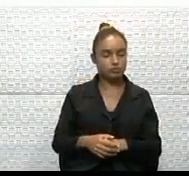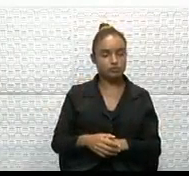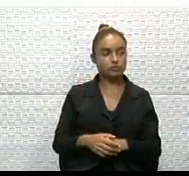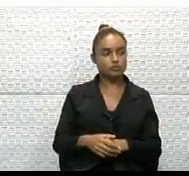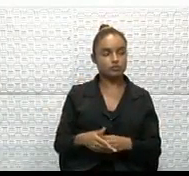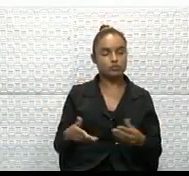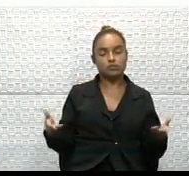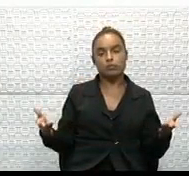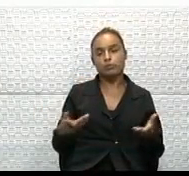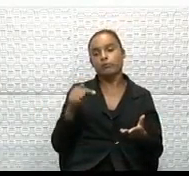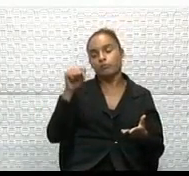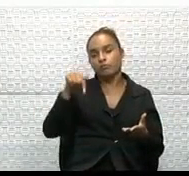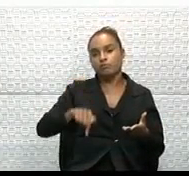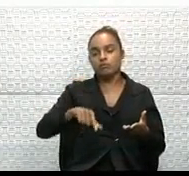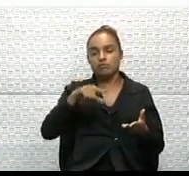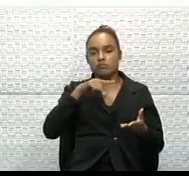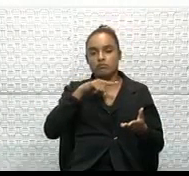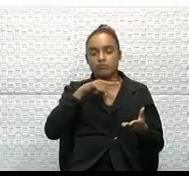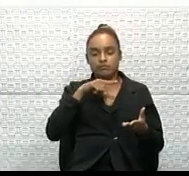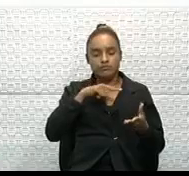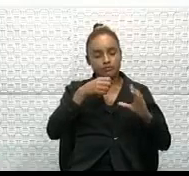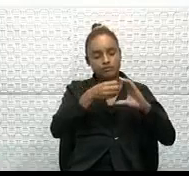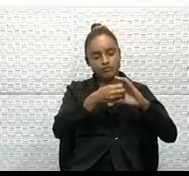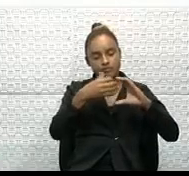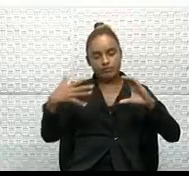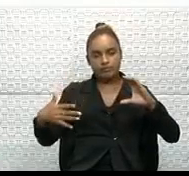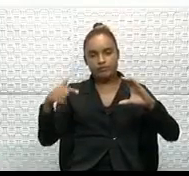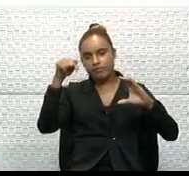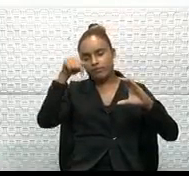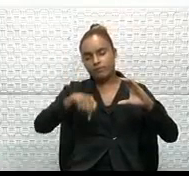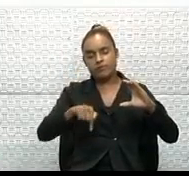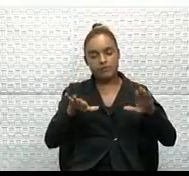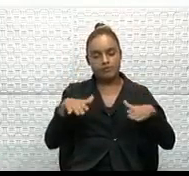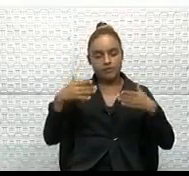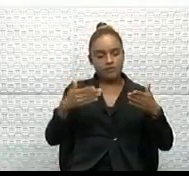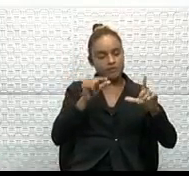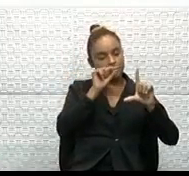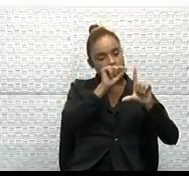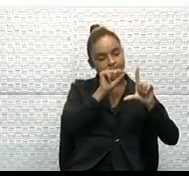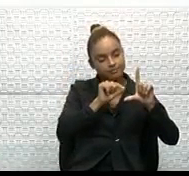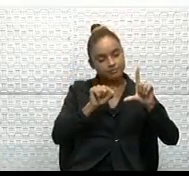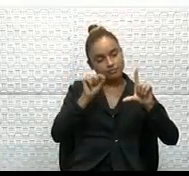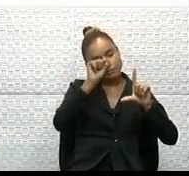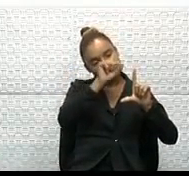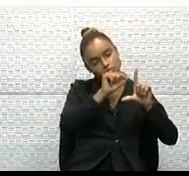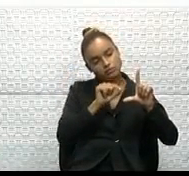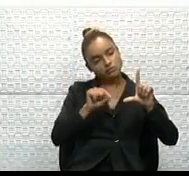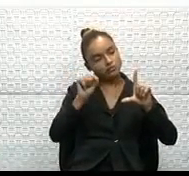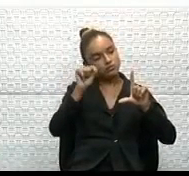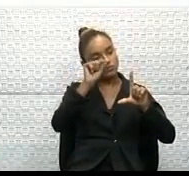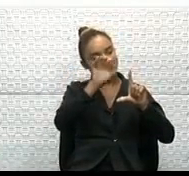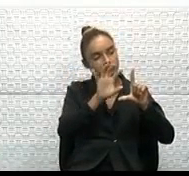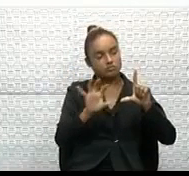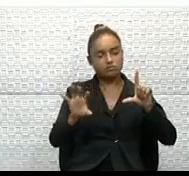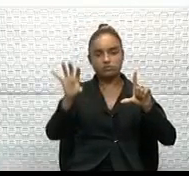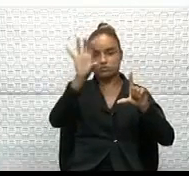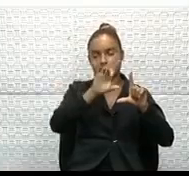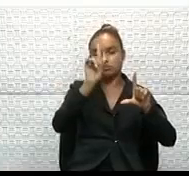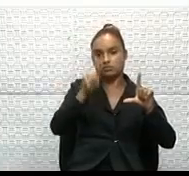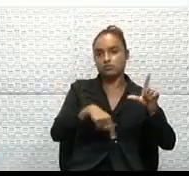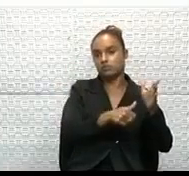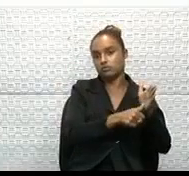Então, nós temos as seguintes classificações. Quando os pontos no plano cartesiano estão muito dispersos, como é o